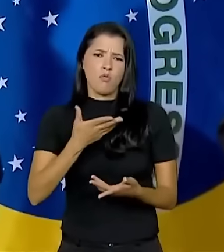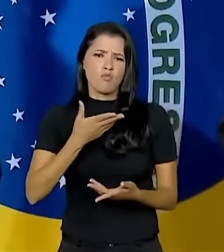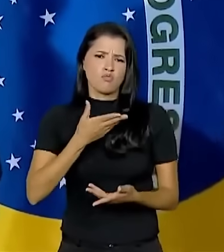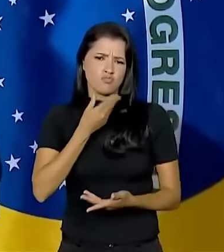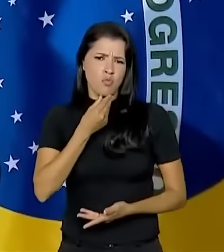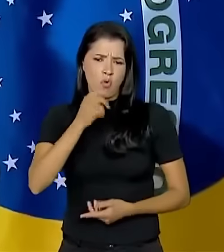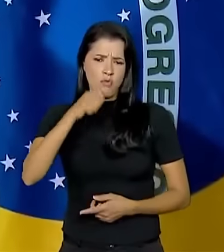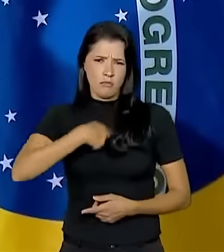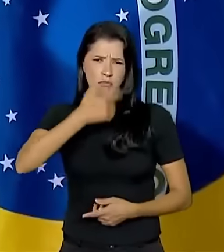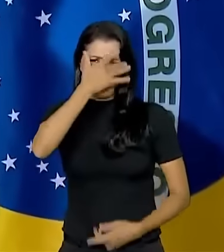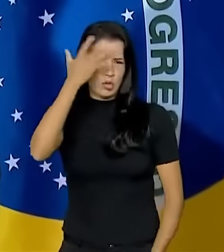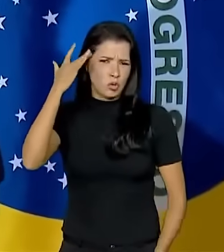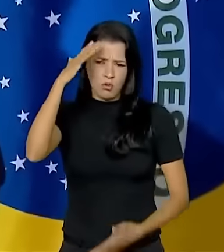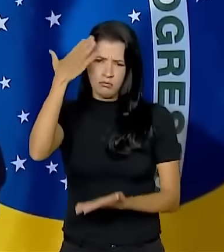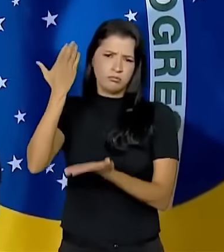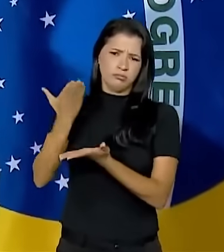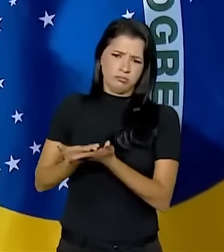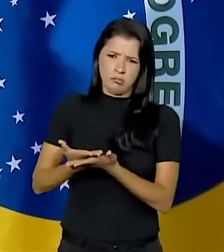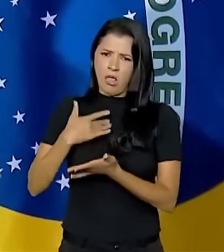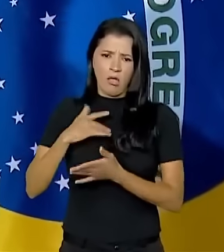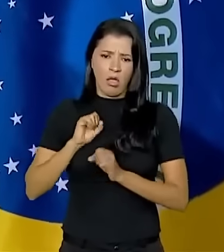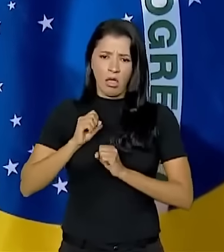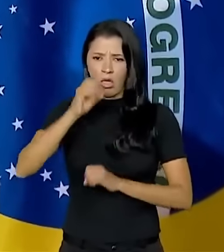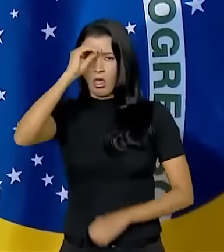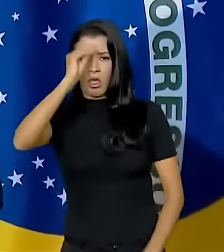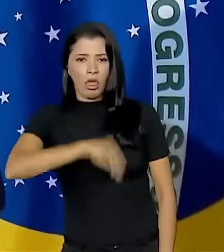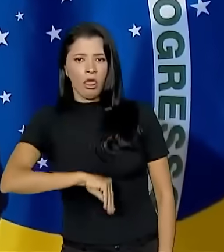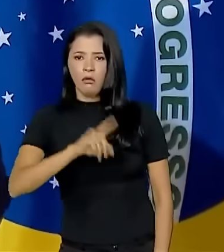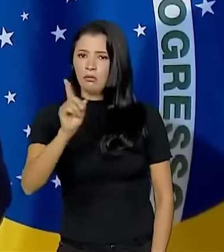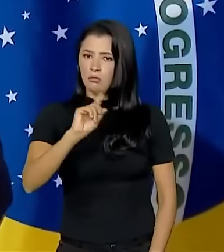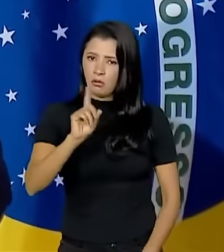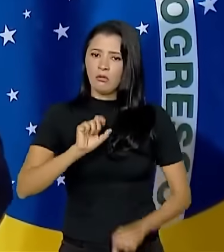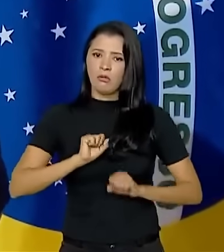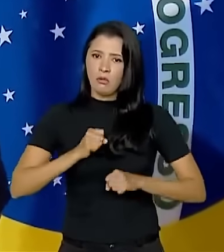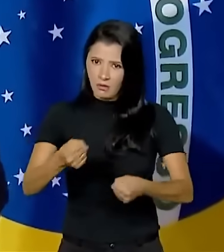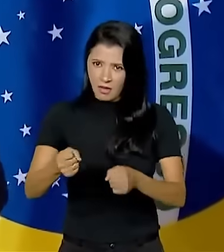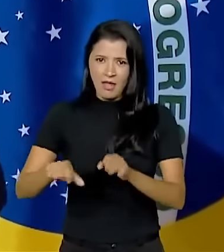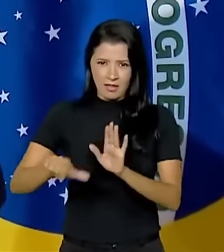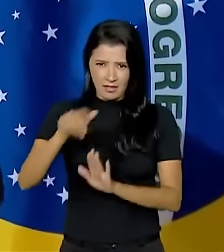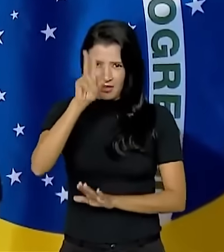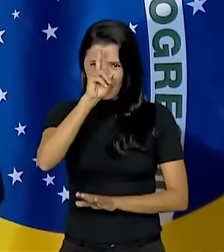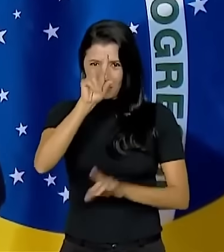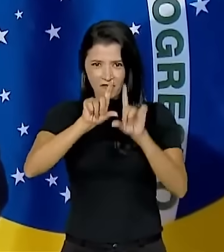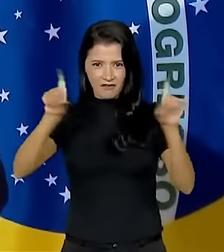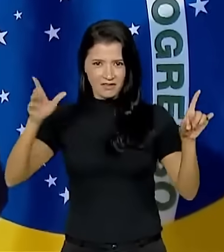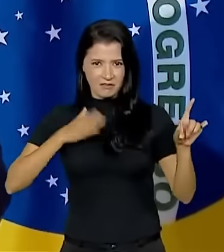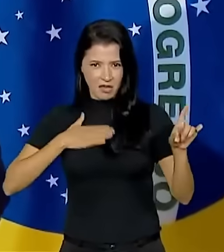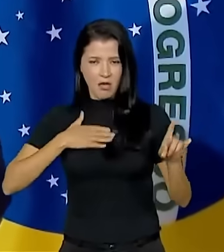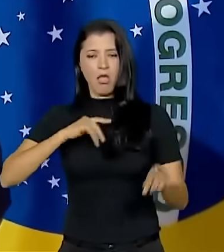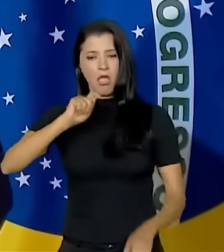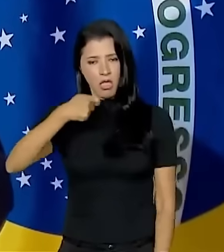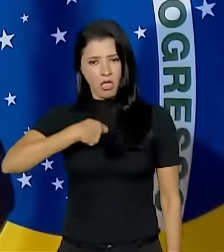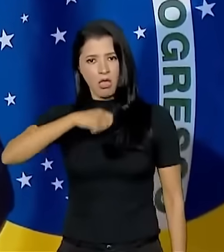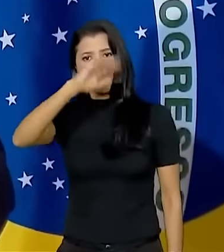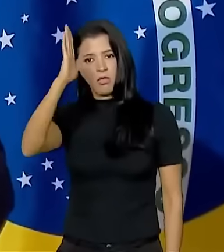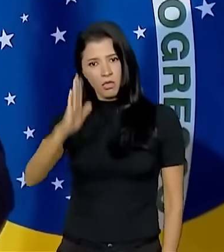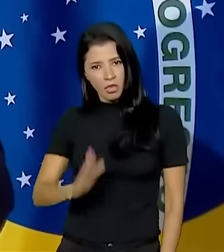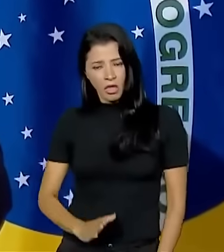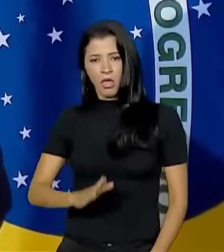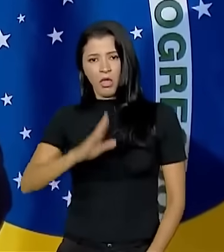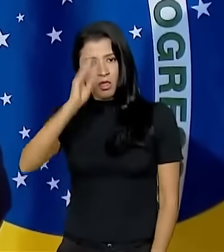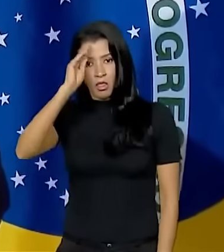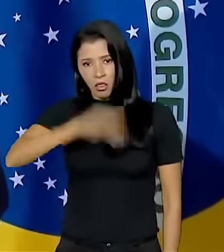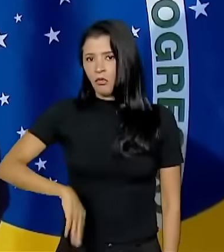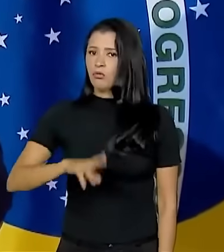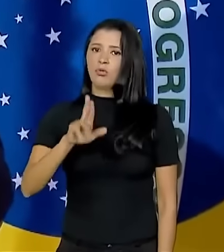crente. Eu sou um homem que eu não desisto. Você está lembrado do slogan do meu primeiro mandato? Sou brasileiro e não desisto